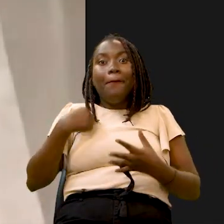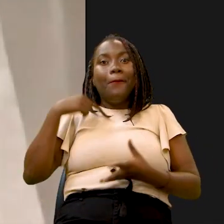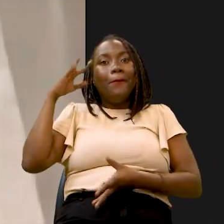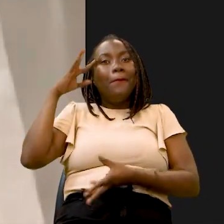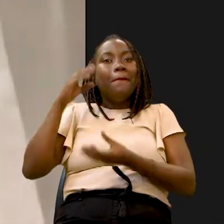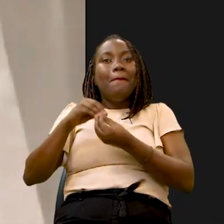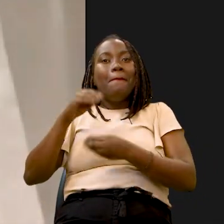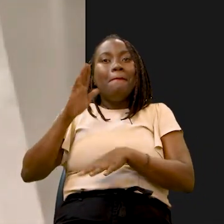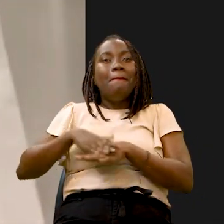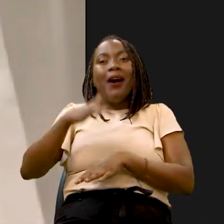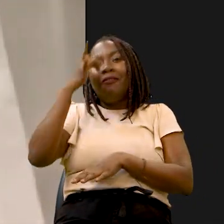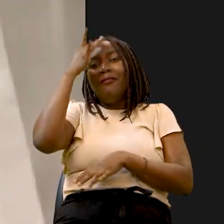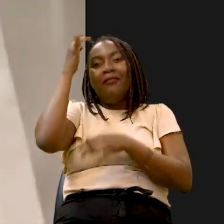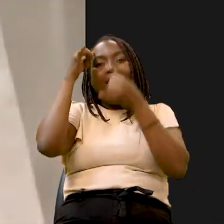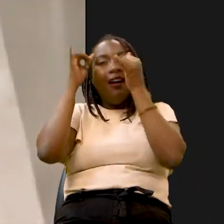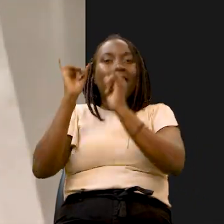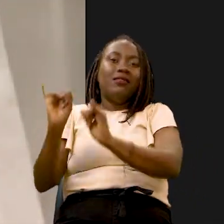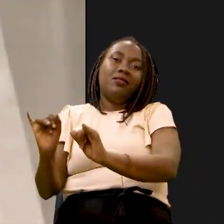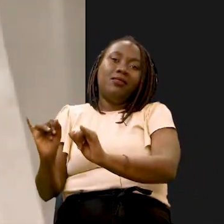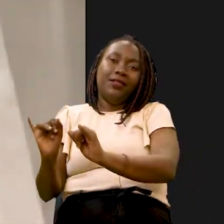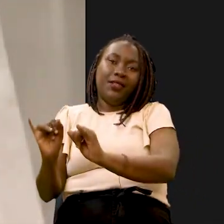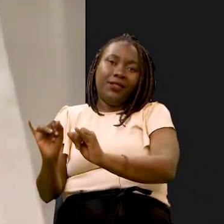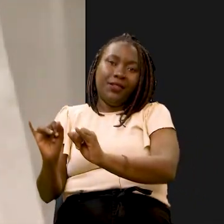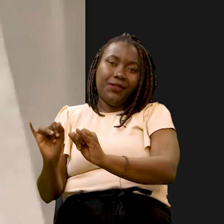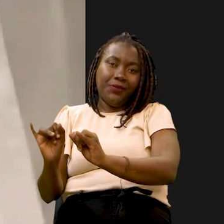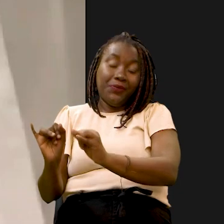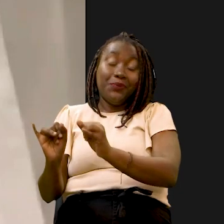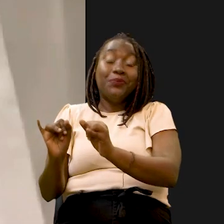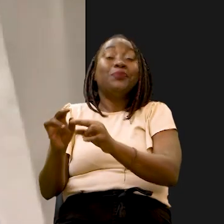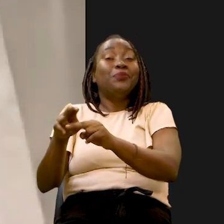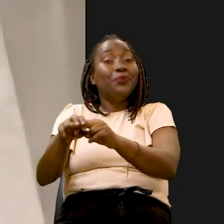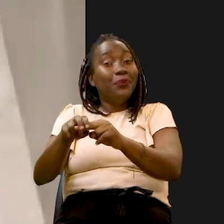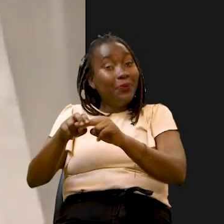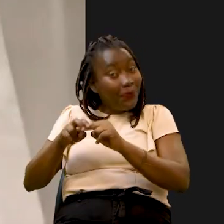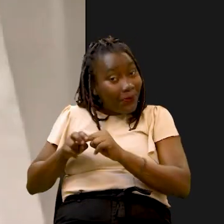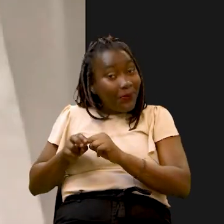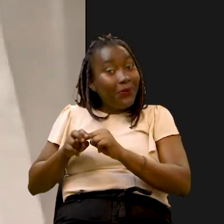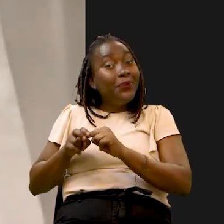o tipo de câncer que eu considero mais fácil de prevenir,